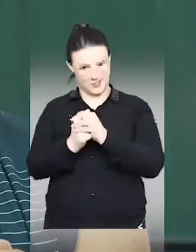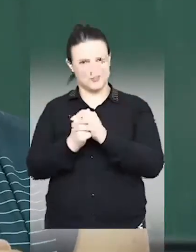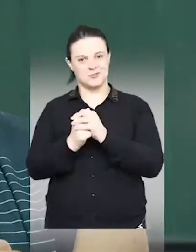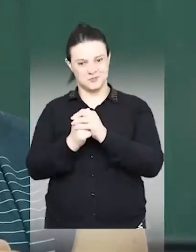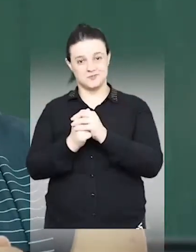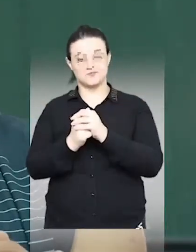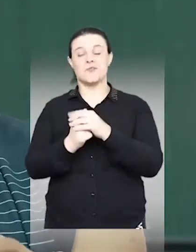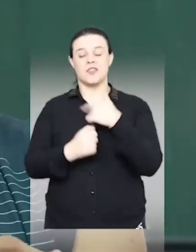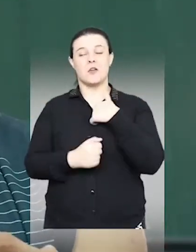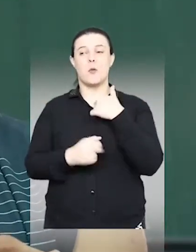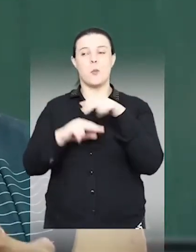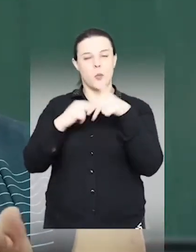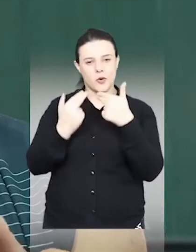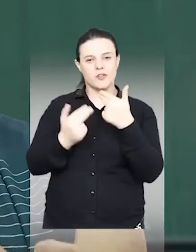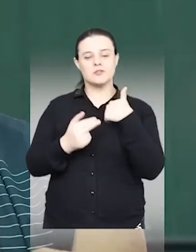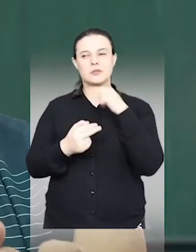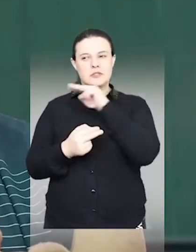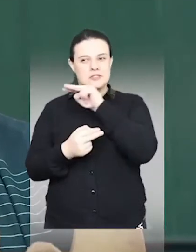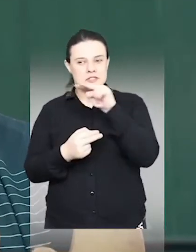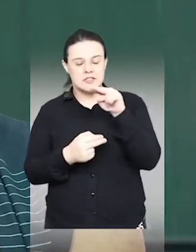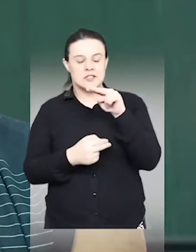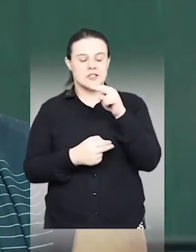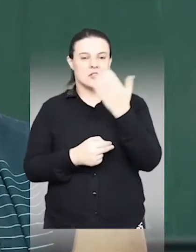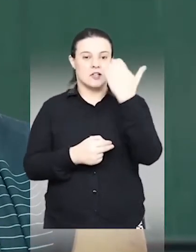Então foi uma coisa que